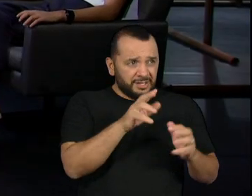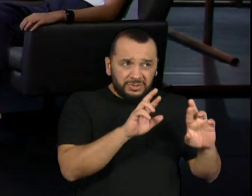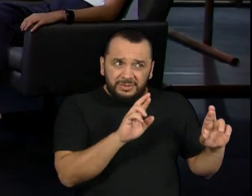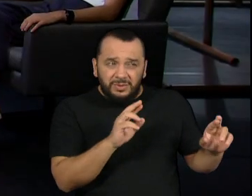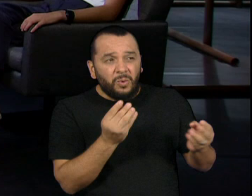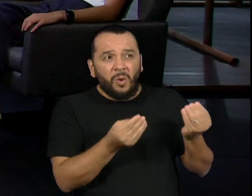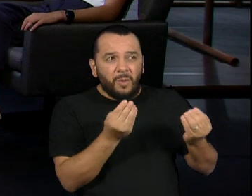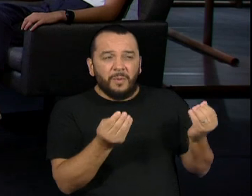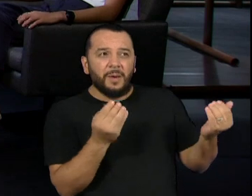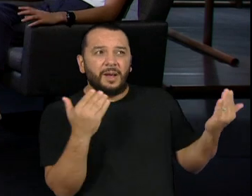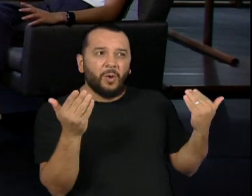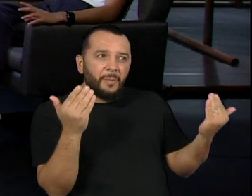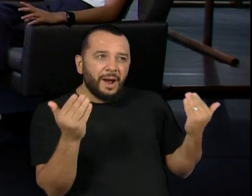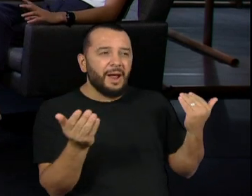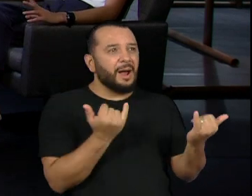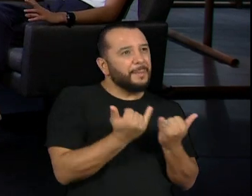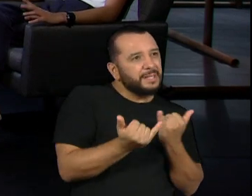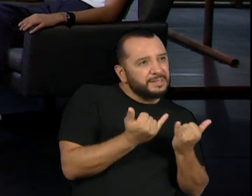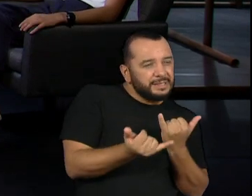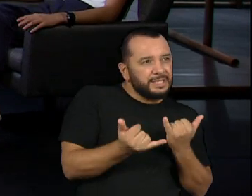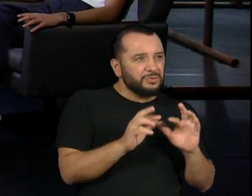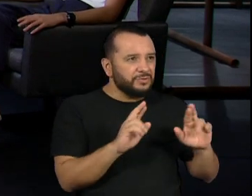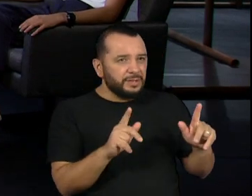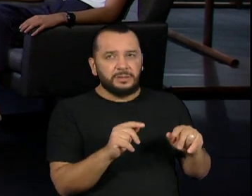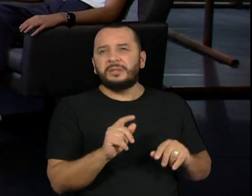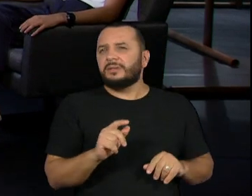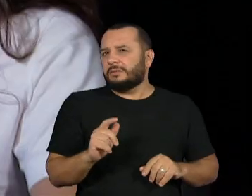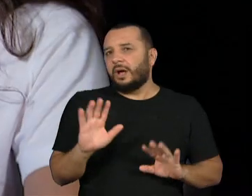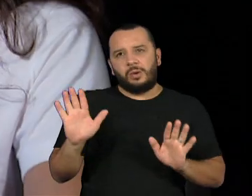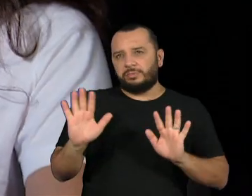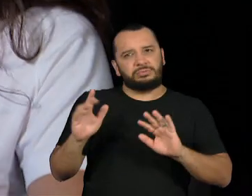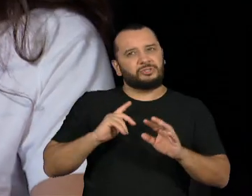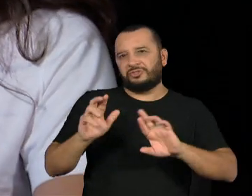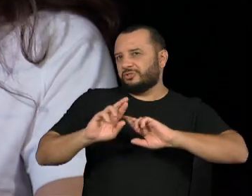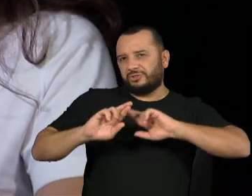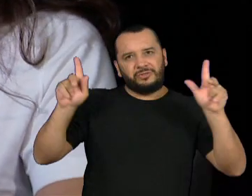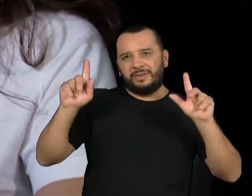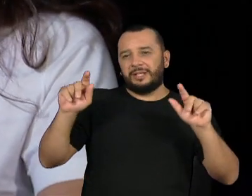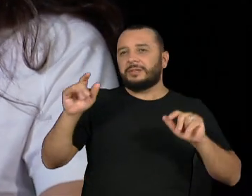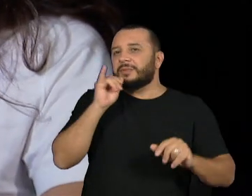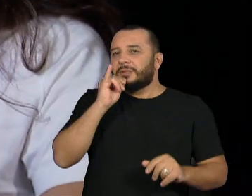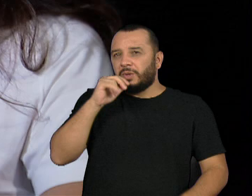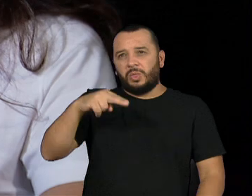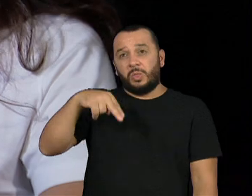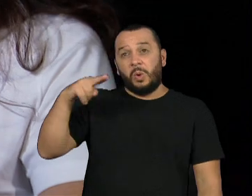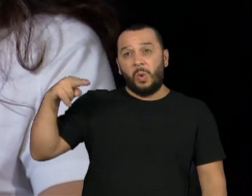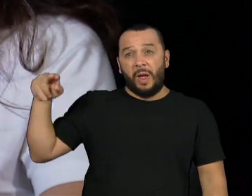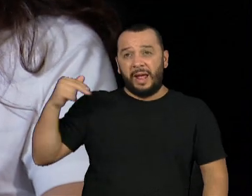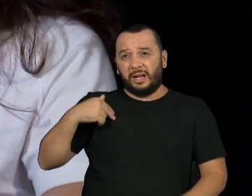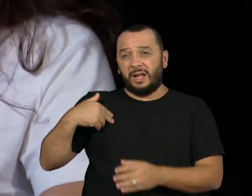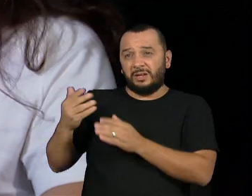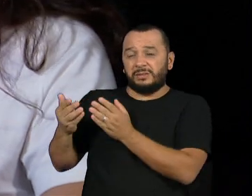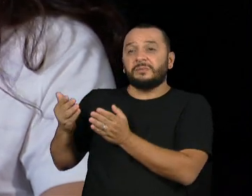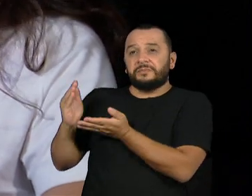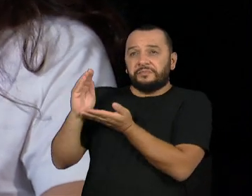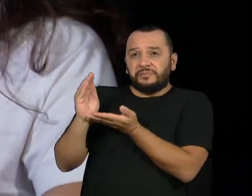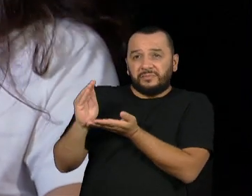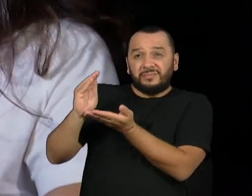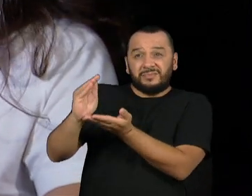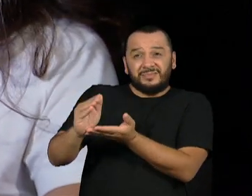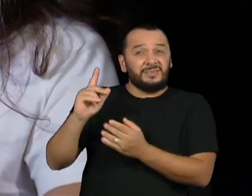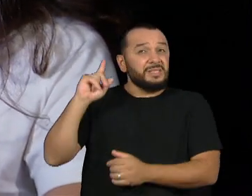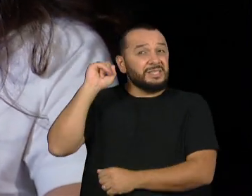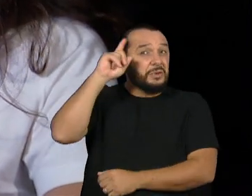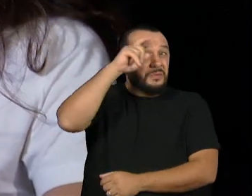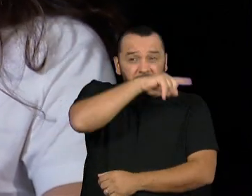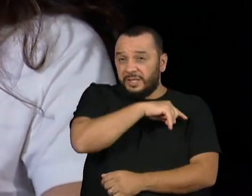tinha, assim, peculiaridades muito próprias. Na costa da Noruega, a navegação era uma navegação completamente